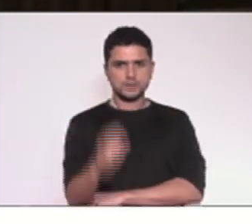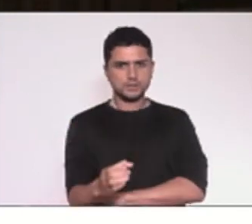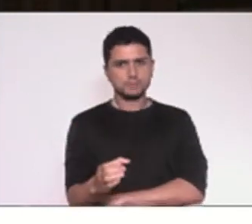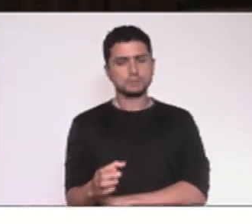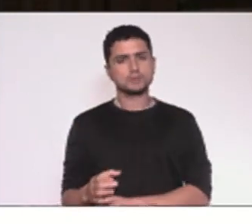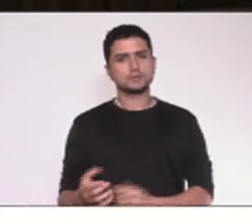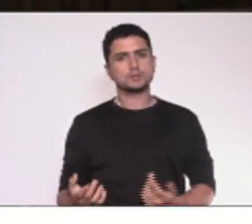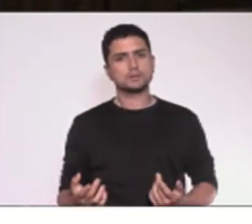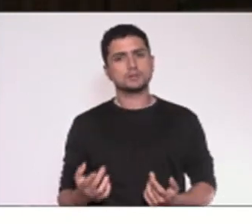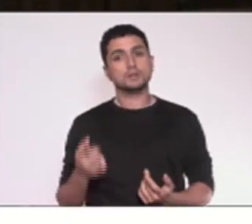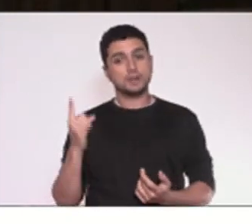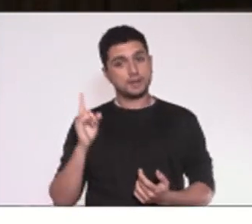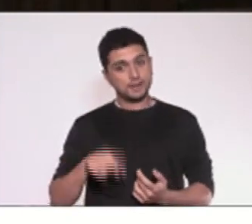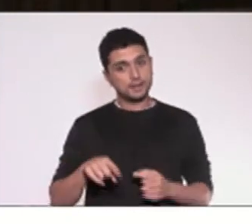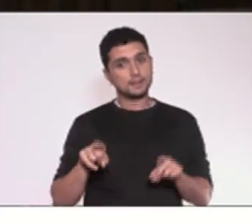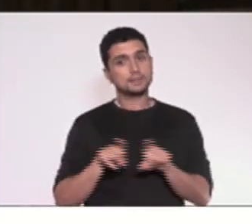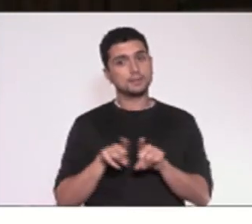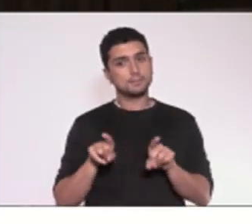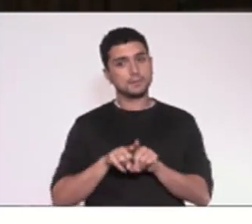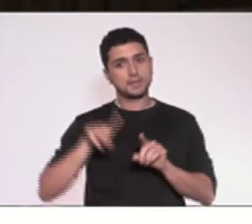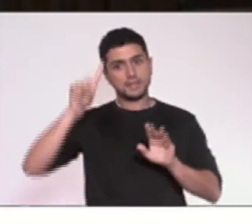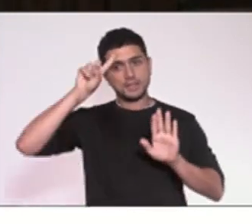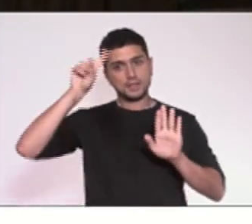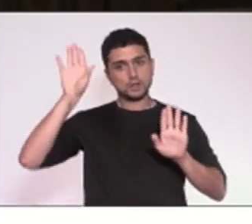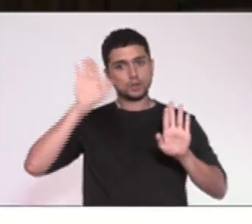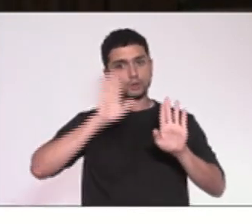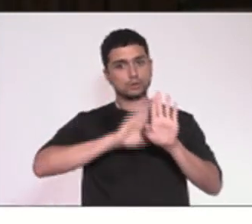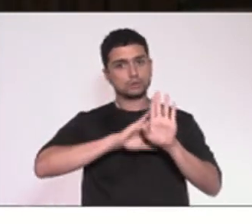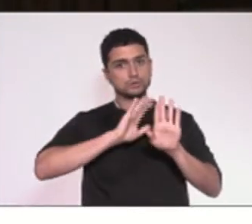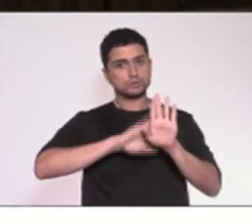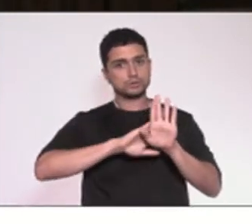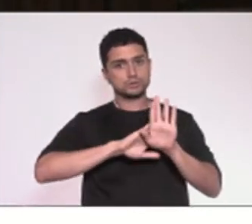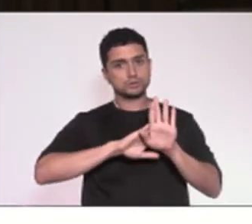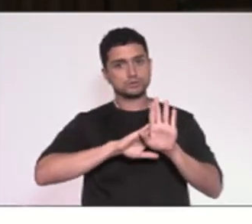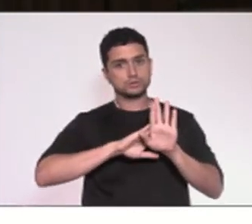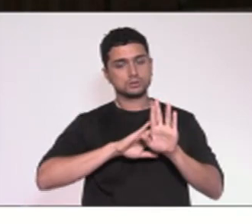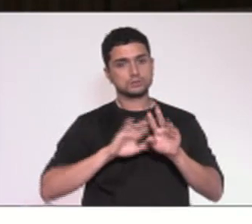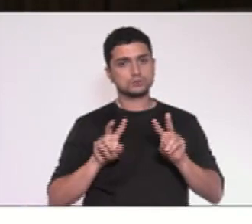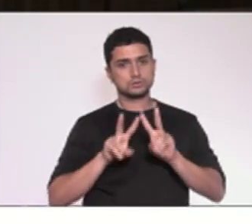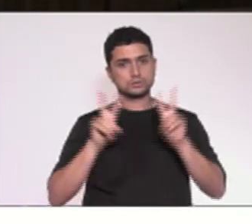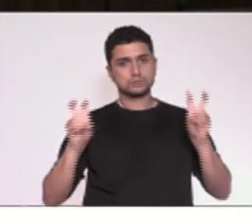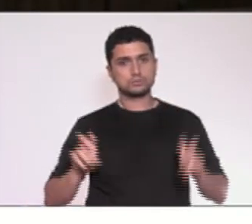passava por combater uma ideologia abolicionista.